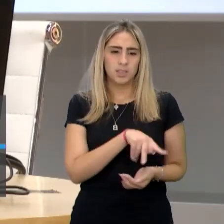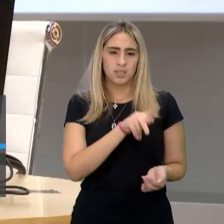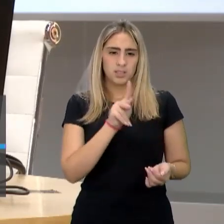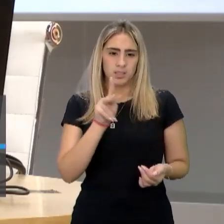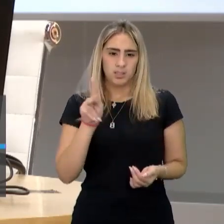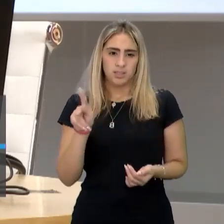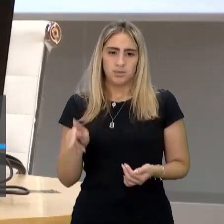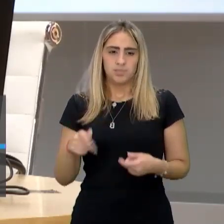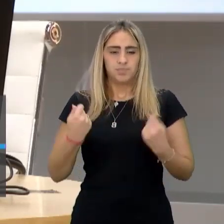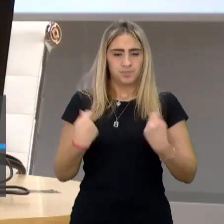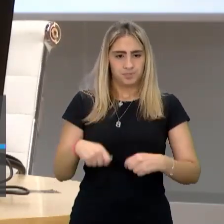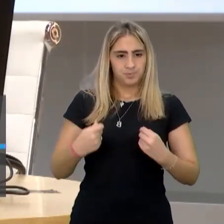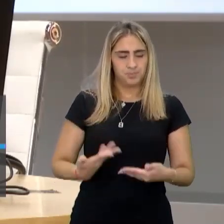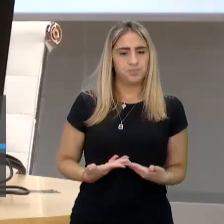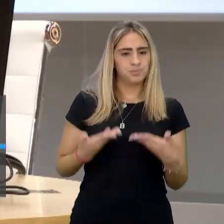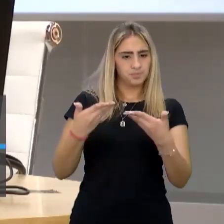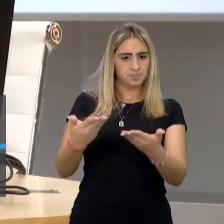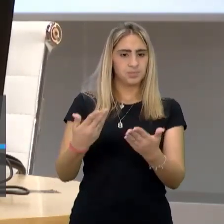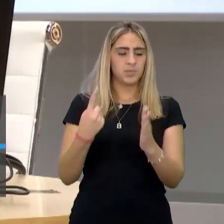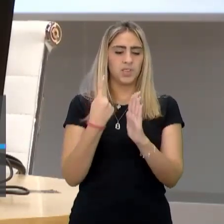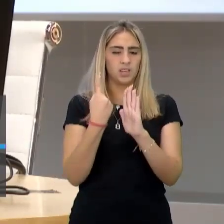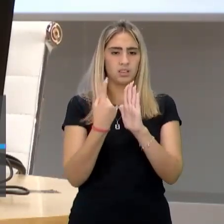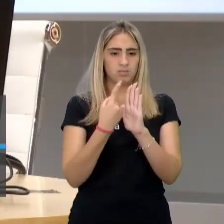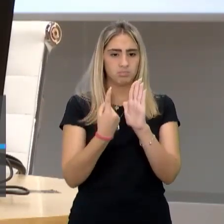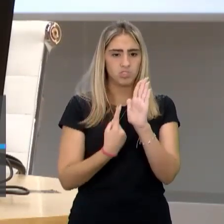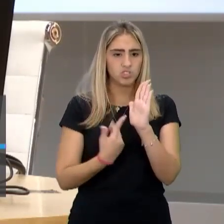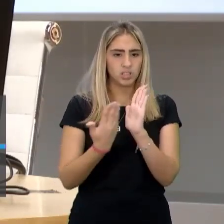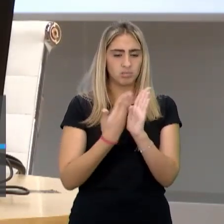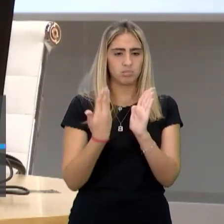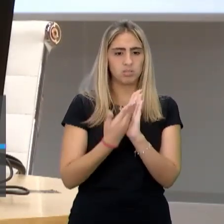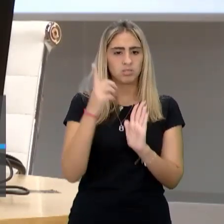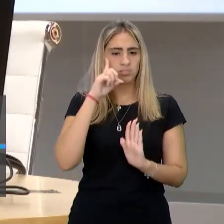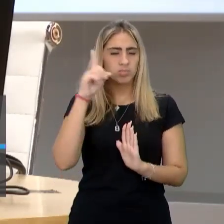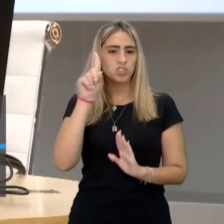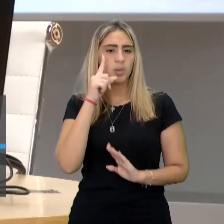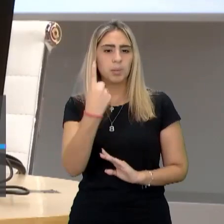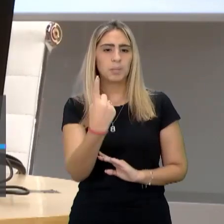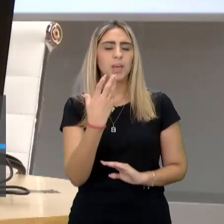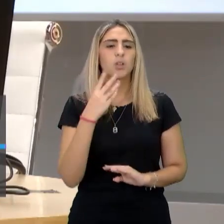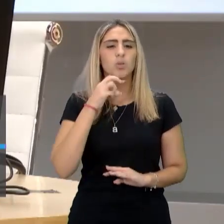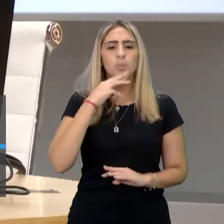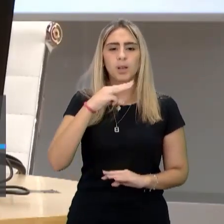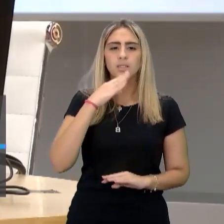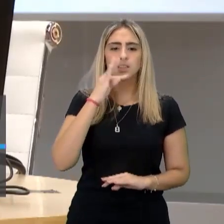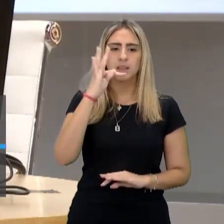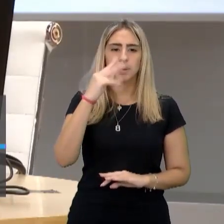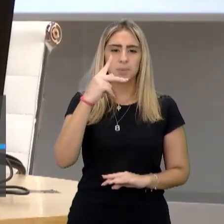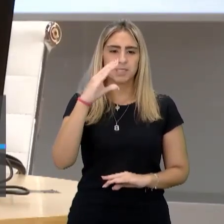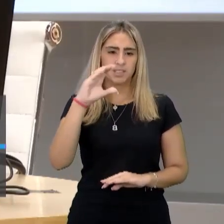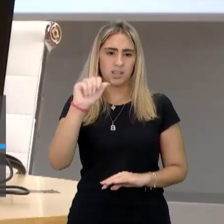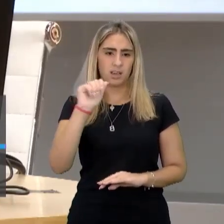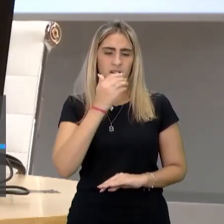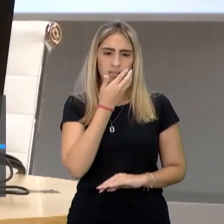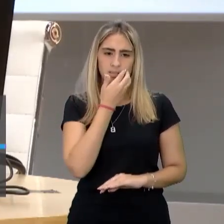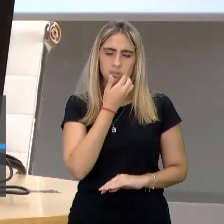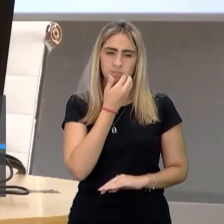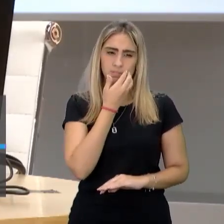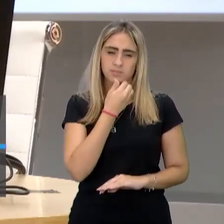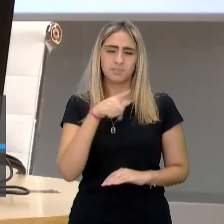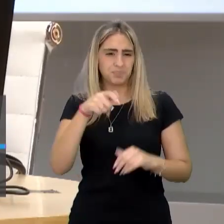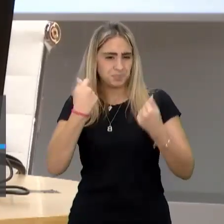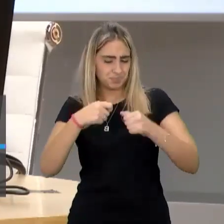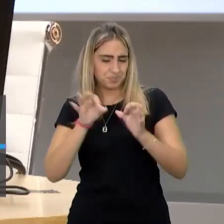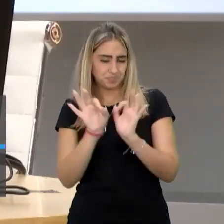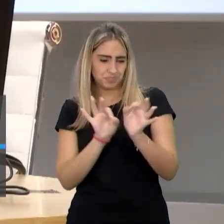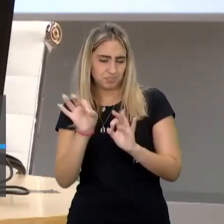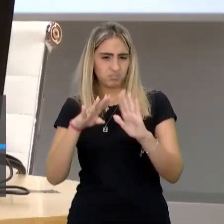professores, eles precisam entregar a agenda aí até, sei lá, o dia 1º de março para o PCA. Né? Então, eles precisam planejar essa